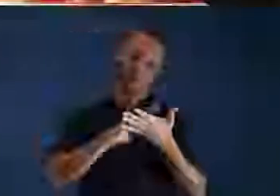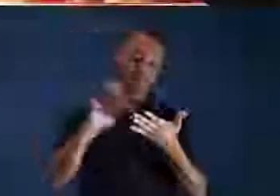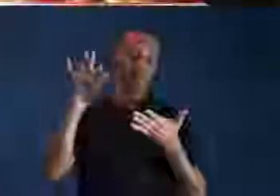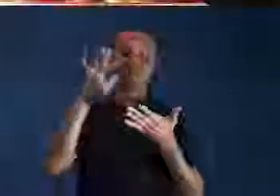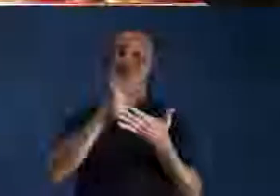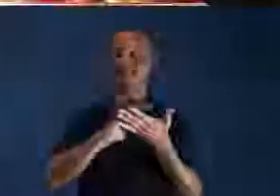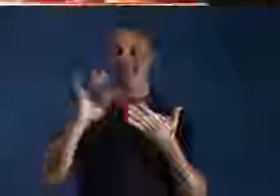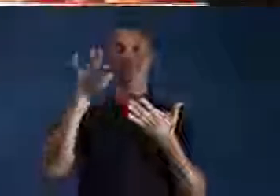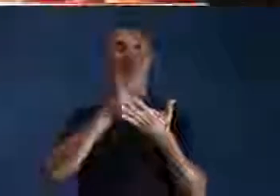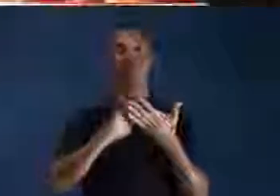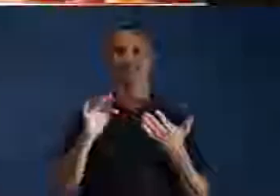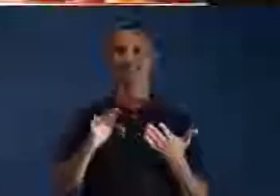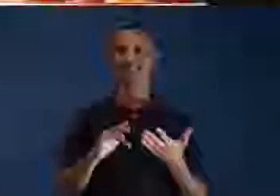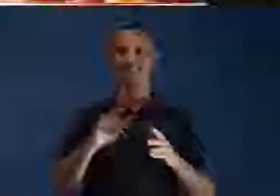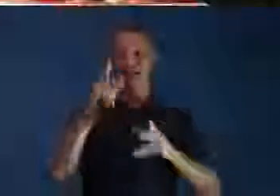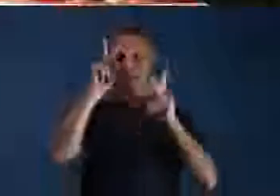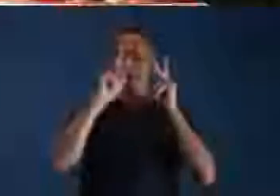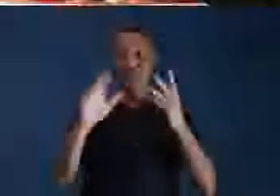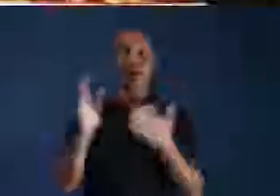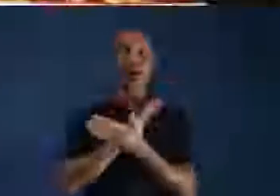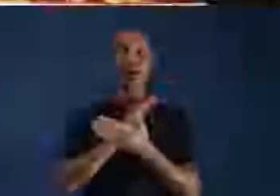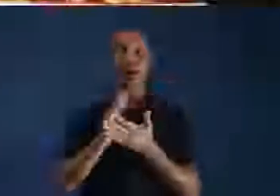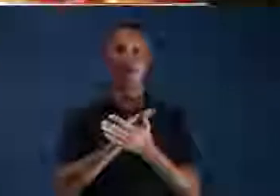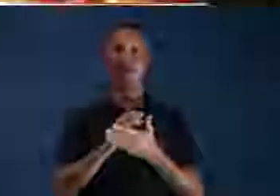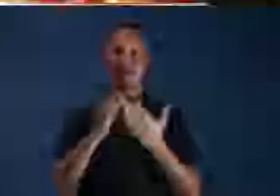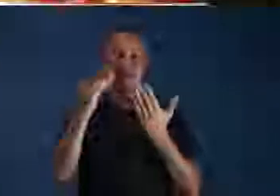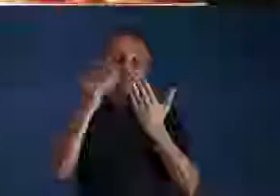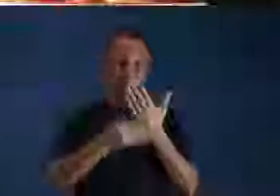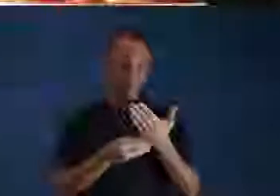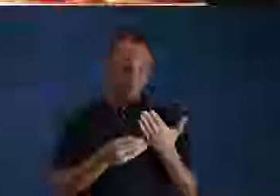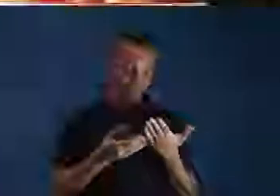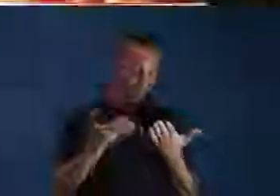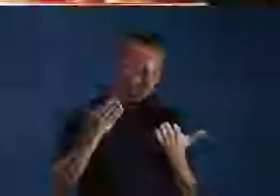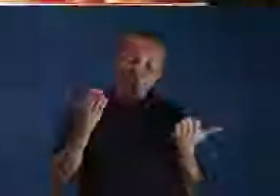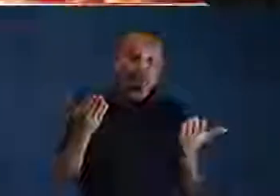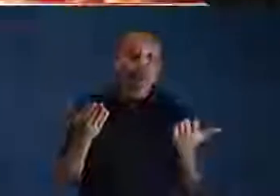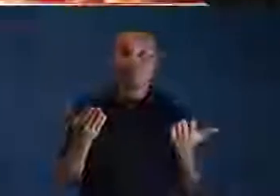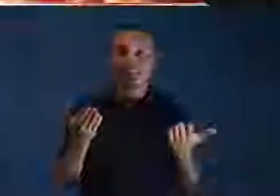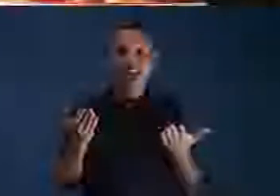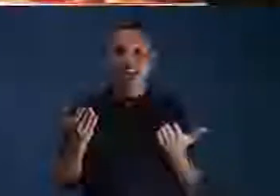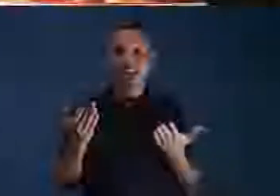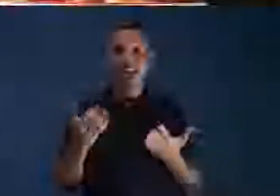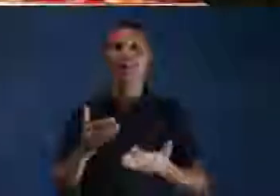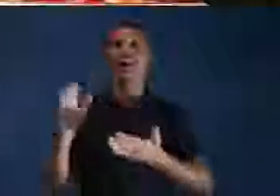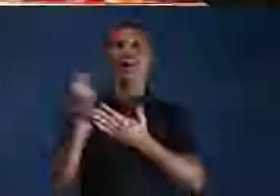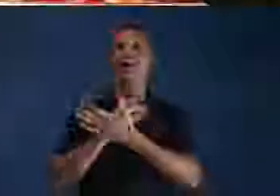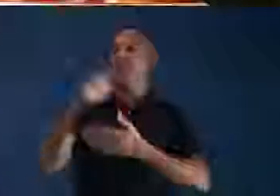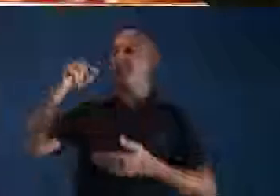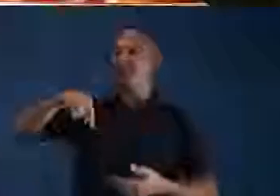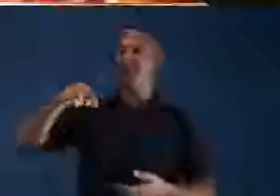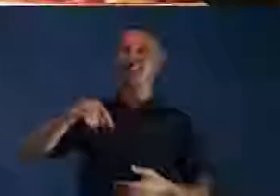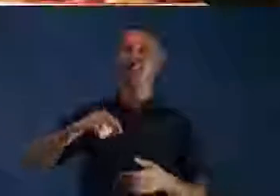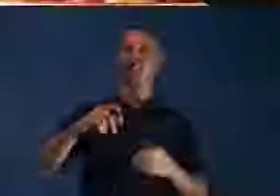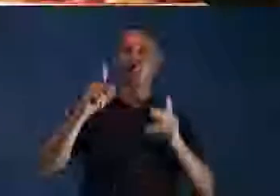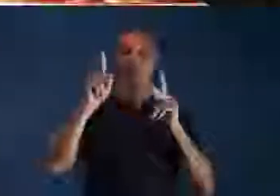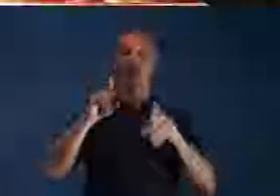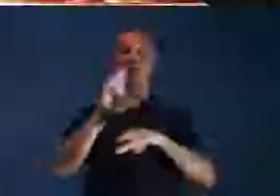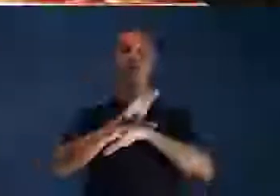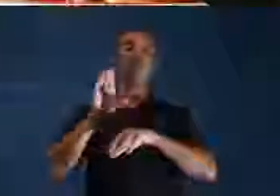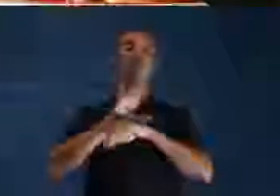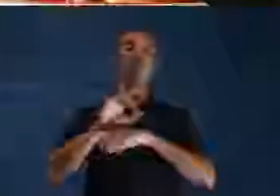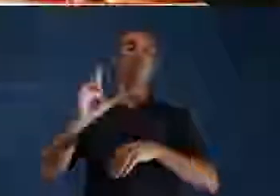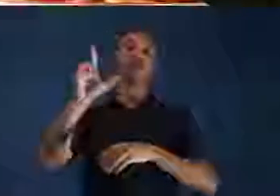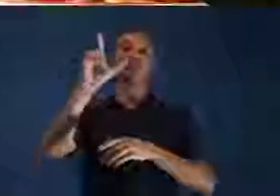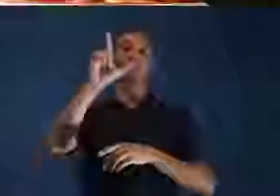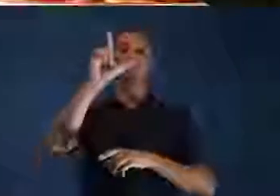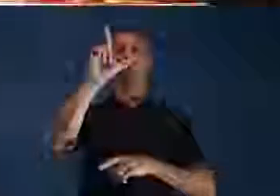Afastados de muitos de nós. Eu sei que não de vocês, a maioria aqui é do curso de Letras da Faculdade de Letras da UFMG, mas eu